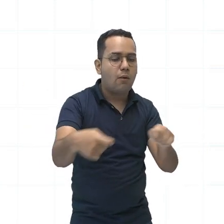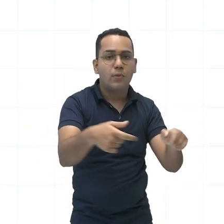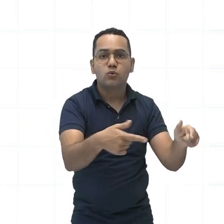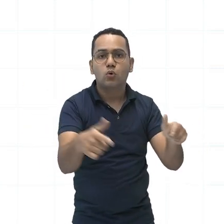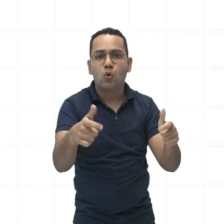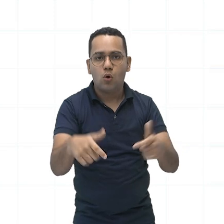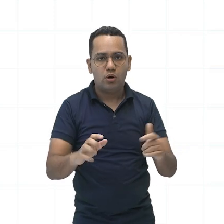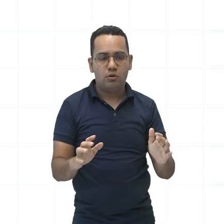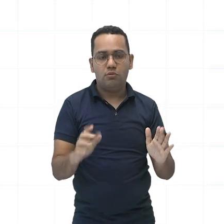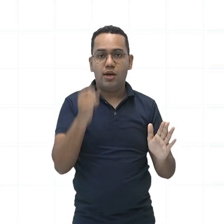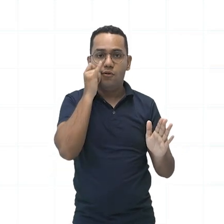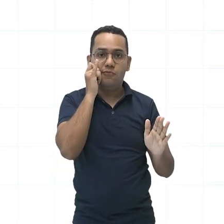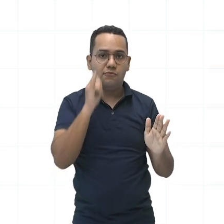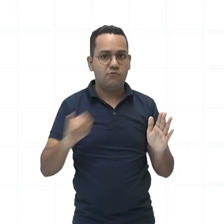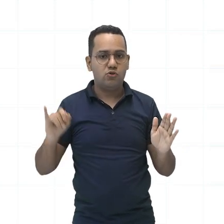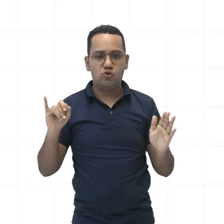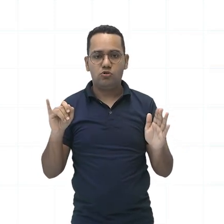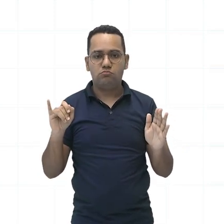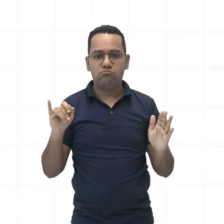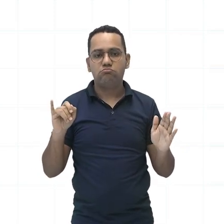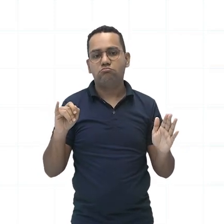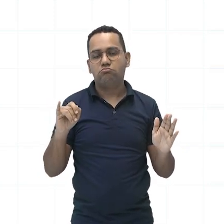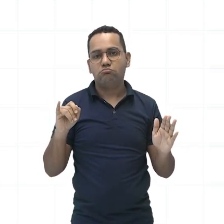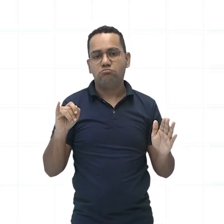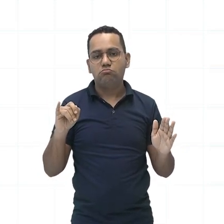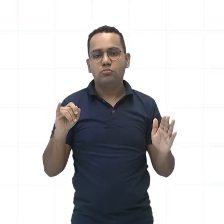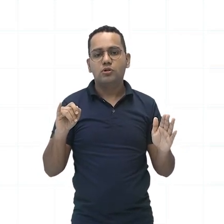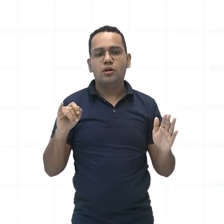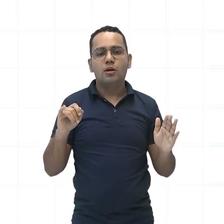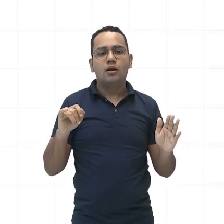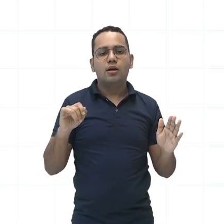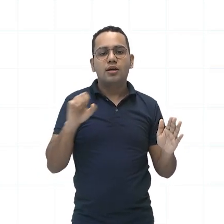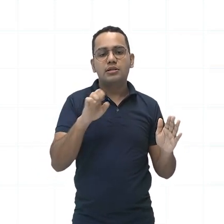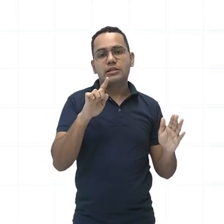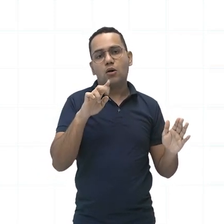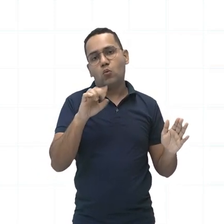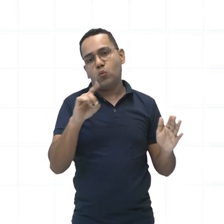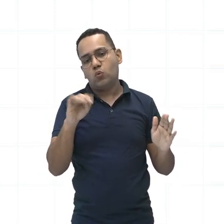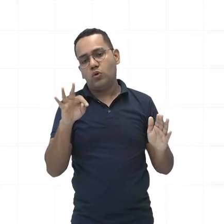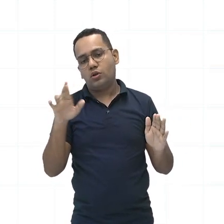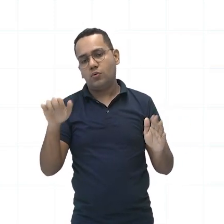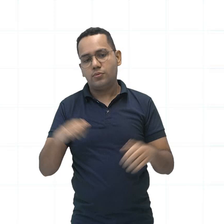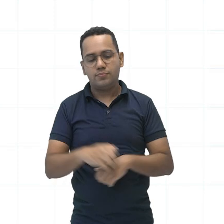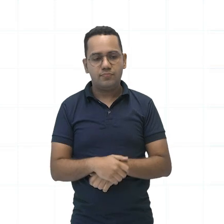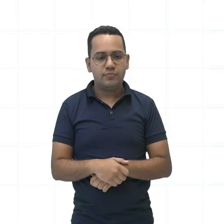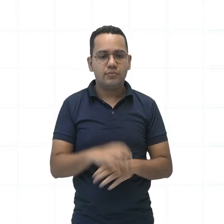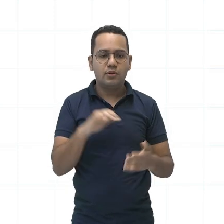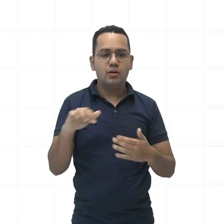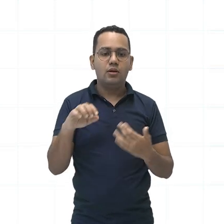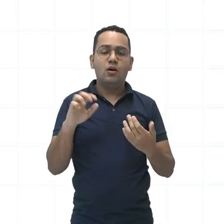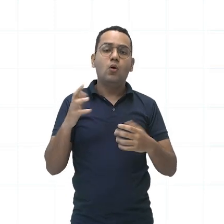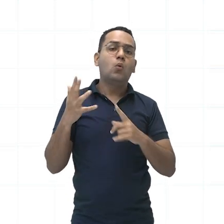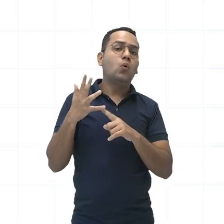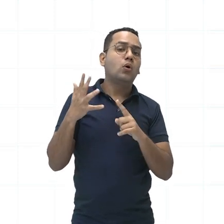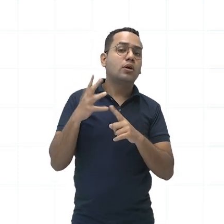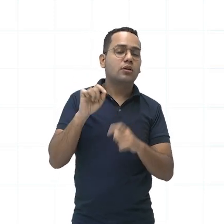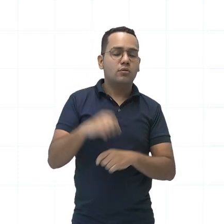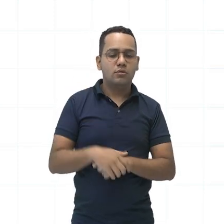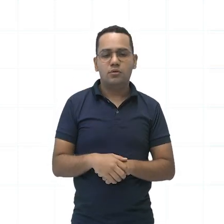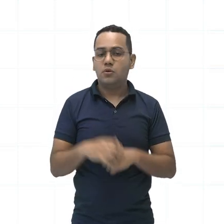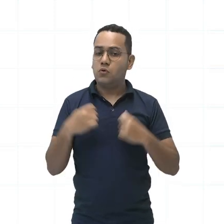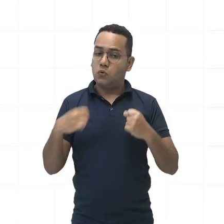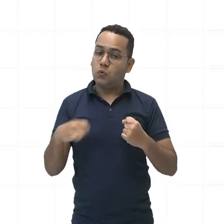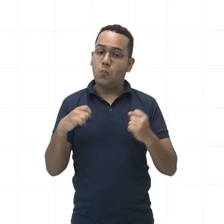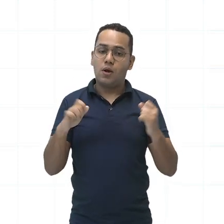né? O chamado ali segundo trauma, isso é super importante. Quinto passo, ser o elo de ligação das informações para o serviço